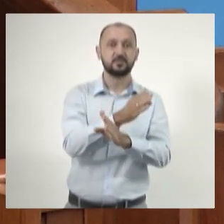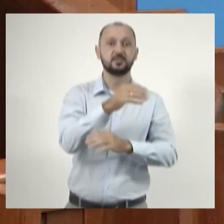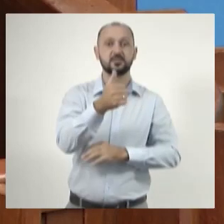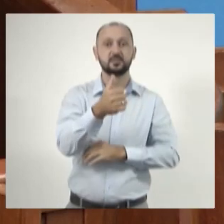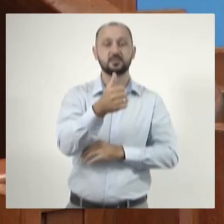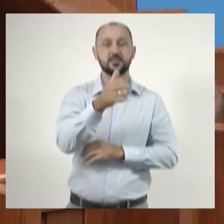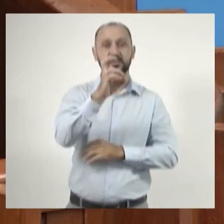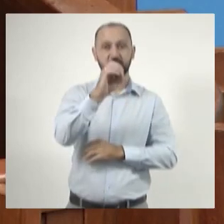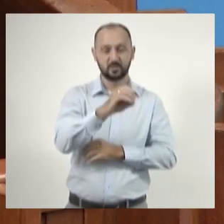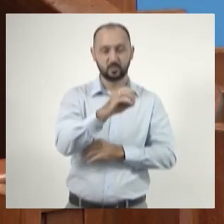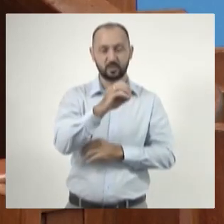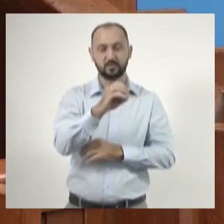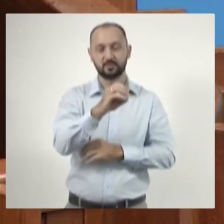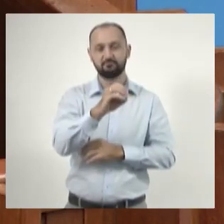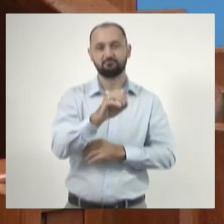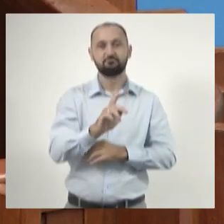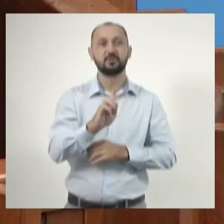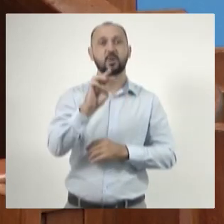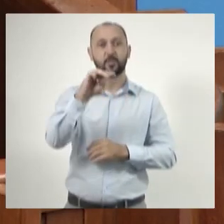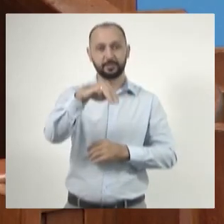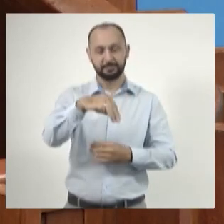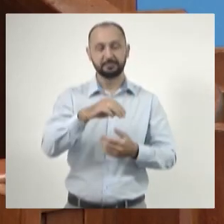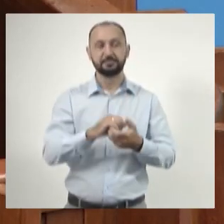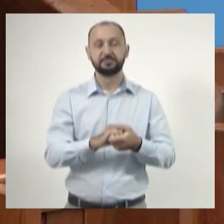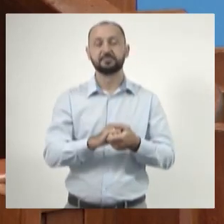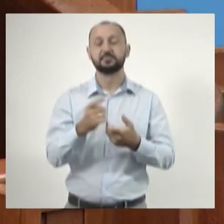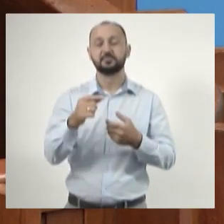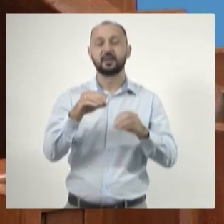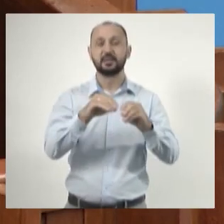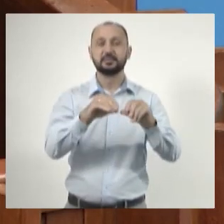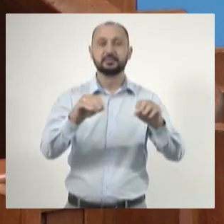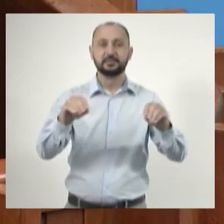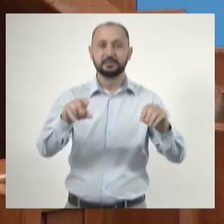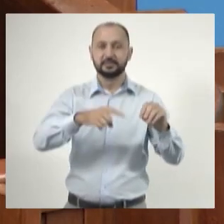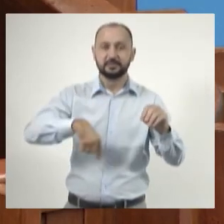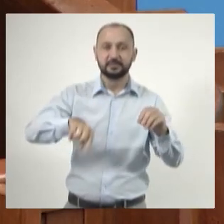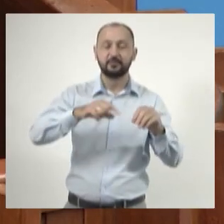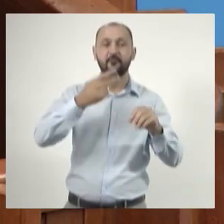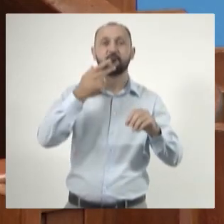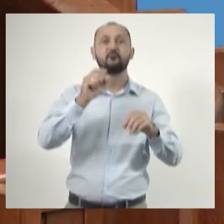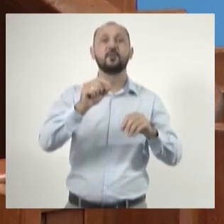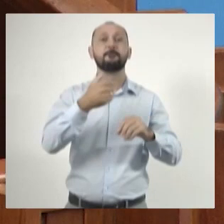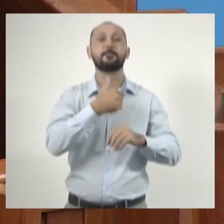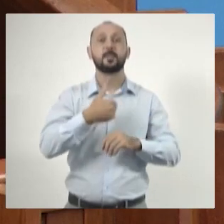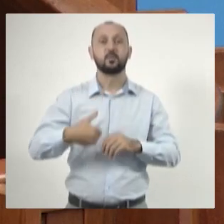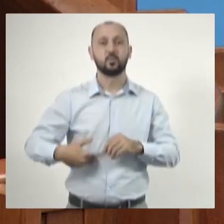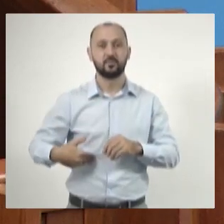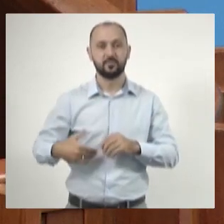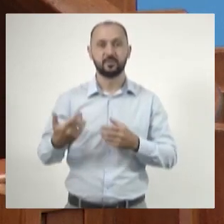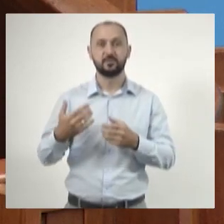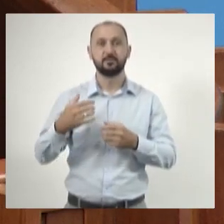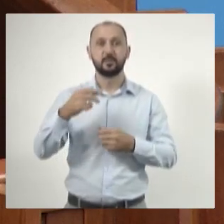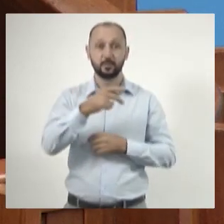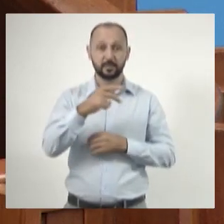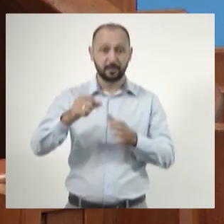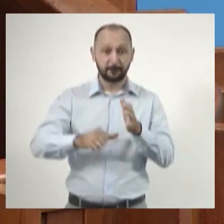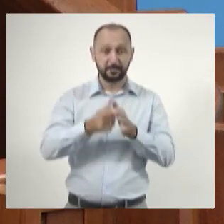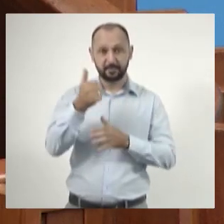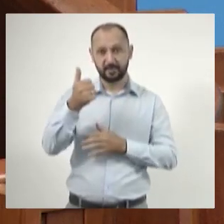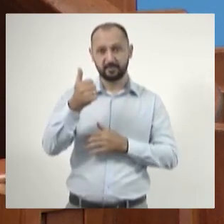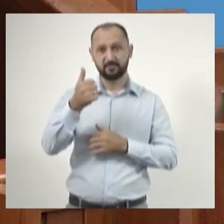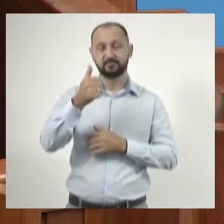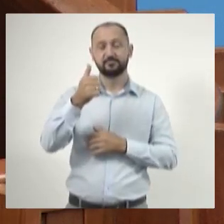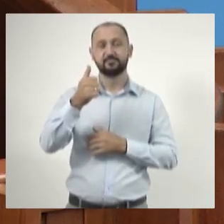150 quilômetros. Então, essas terras que foram ditas pelo governo, pelo presidente primeiro do